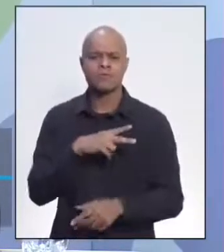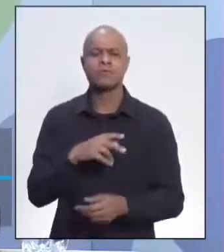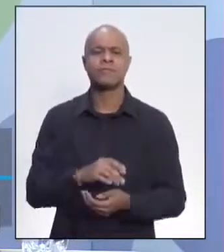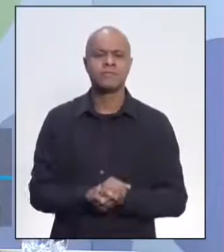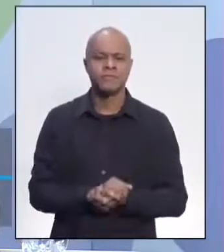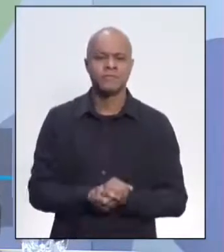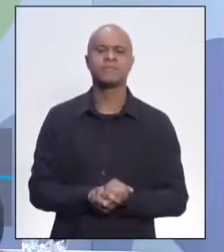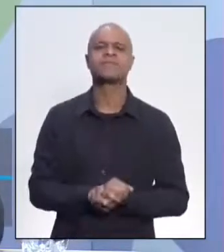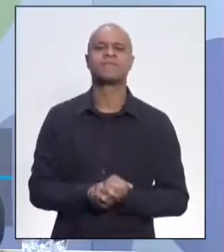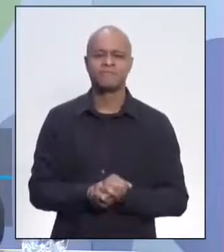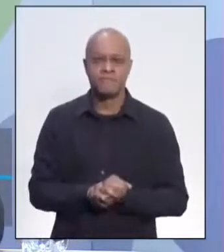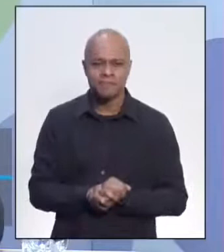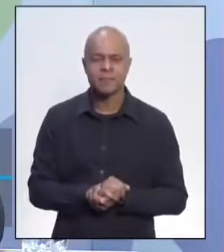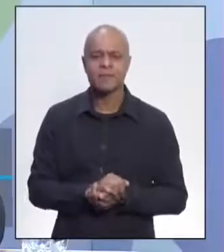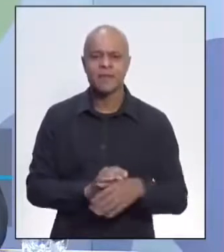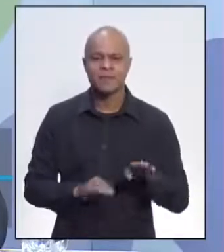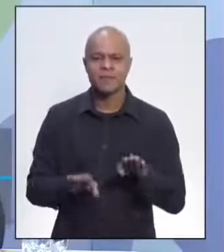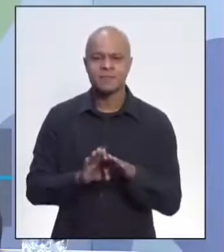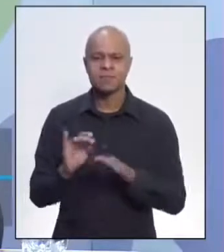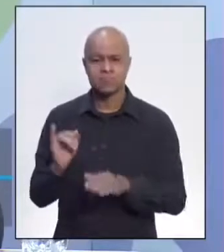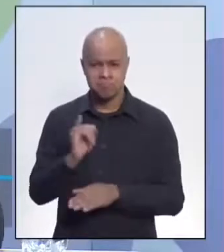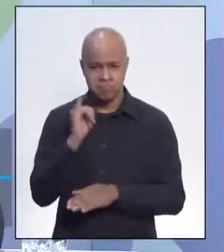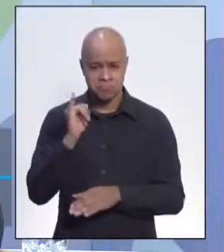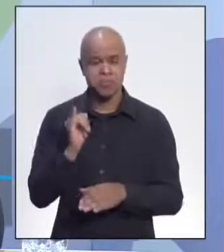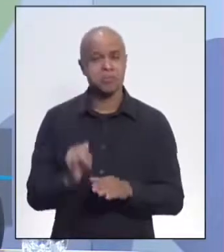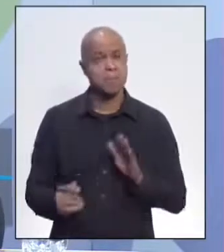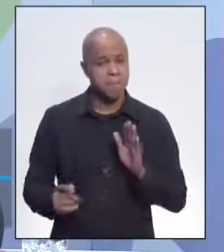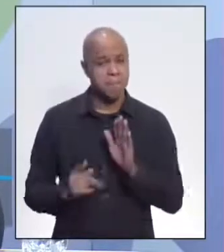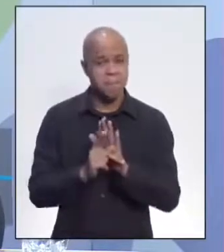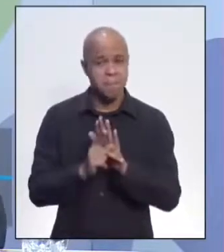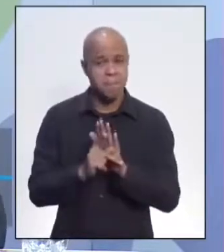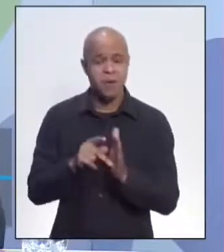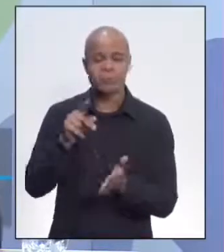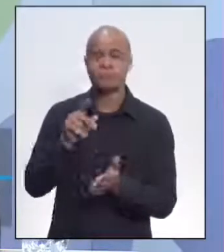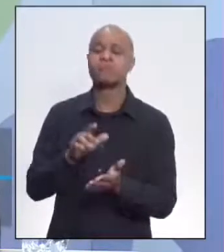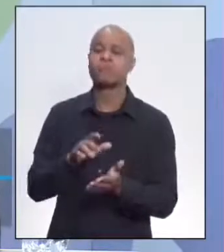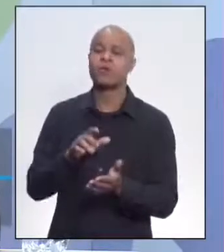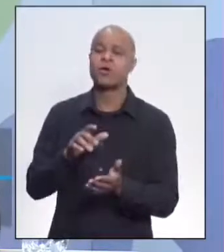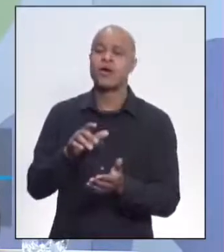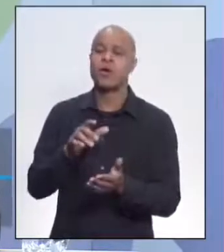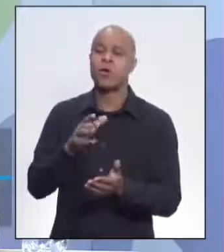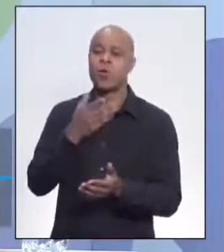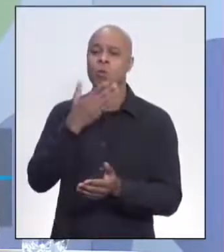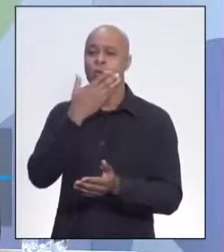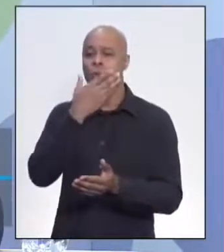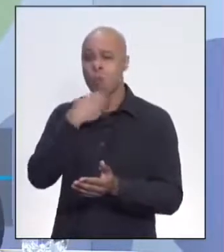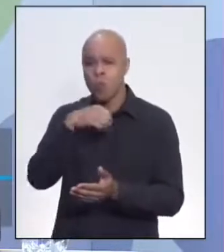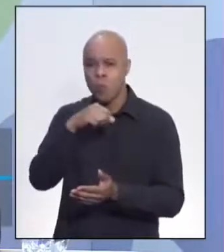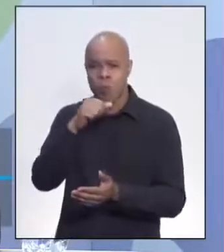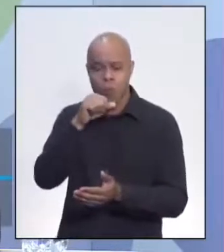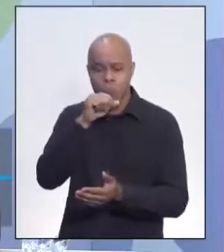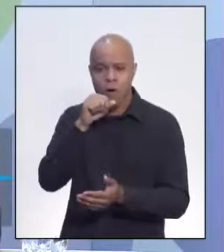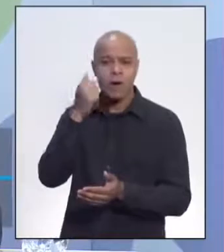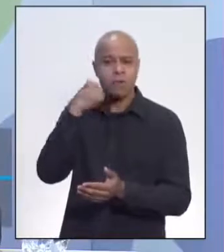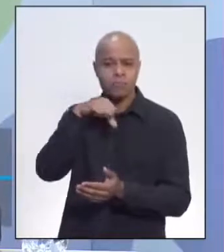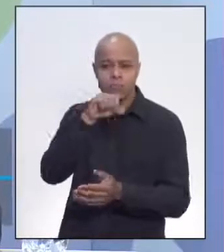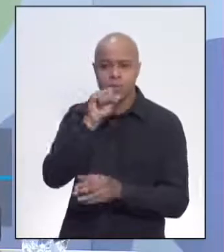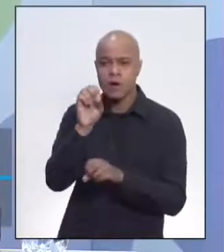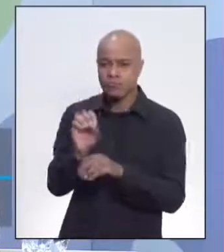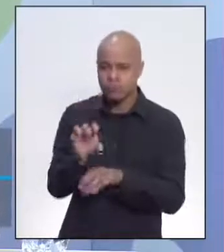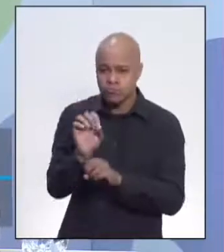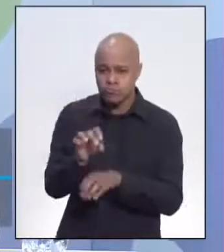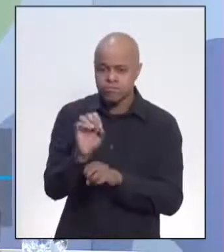embolada também ele é uma dança típica, também é transmitida de geração em geração, tá certo? E uma